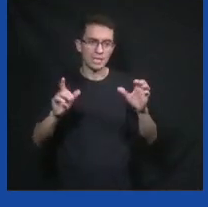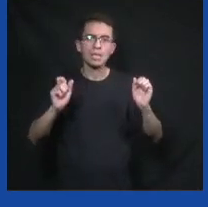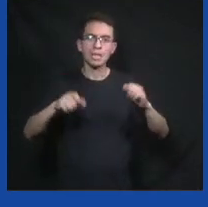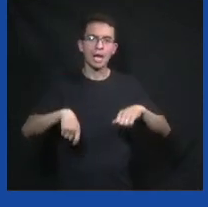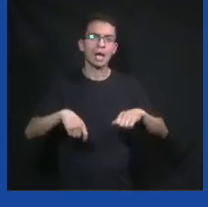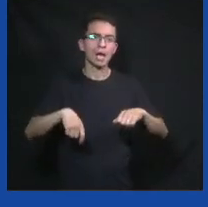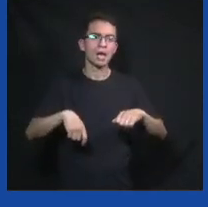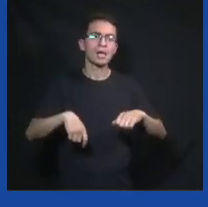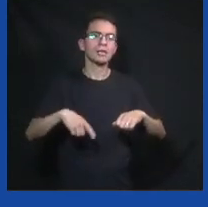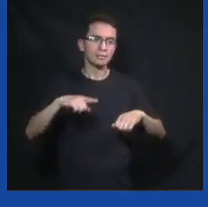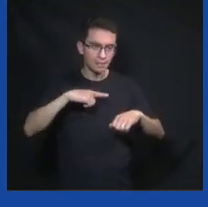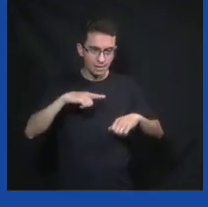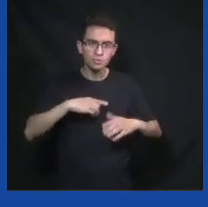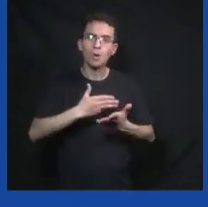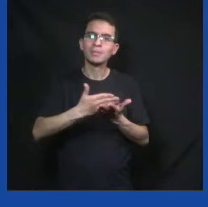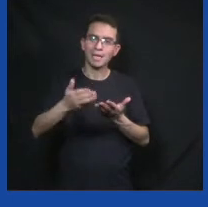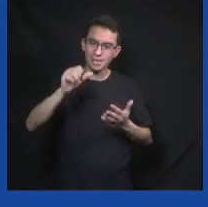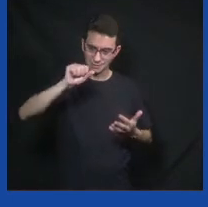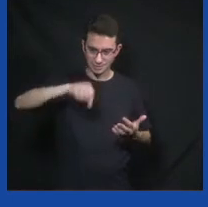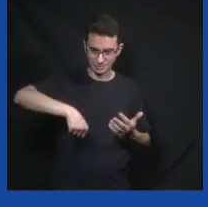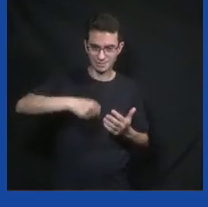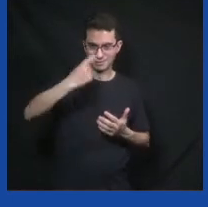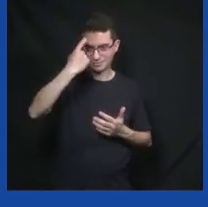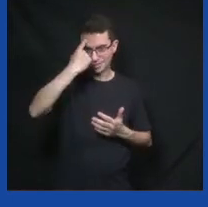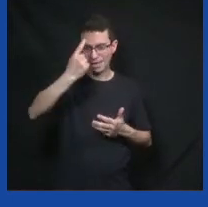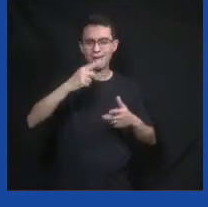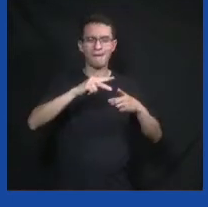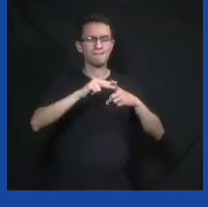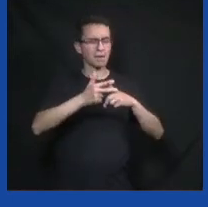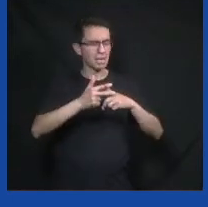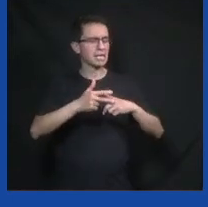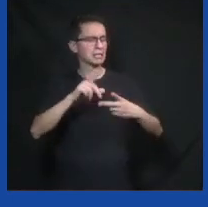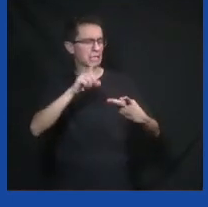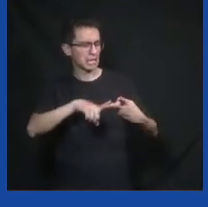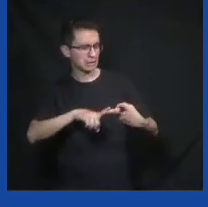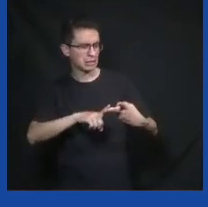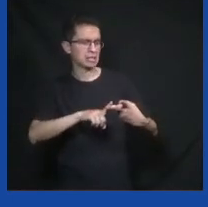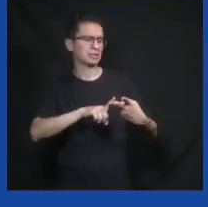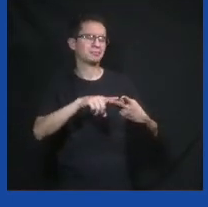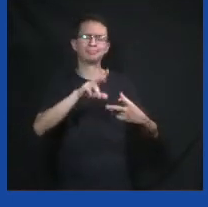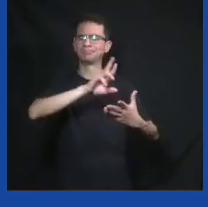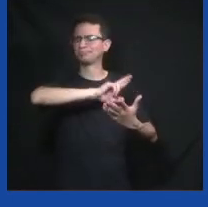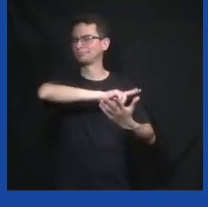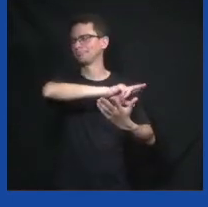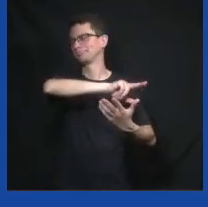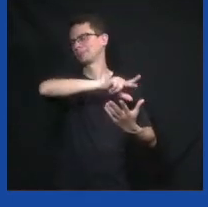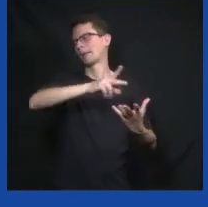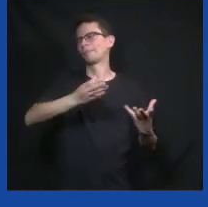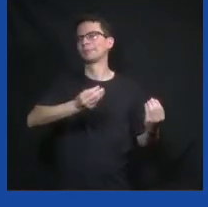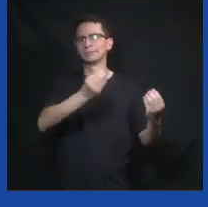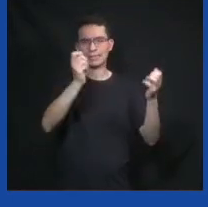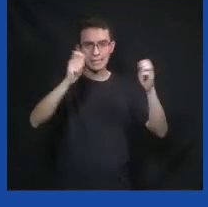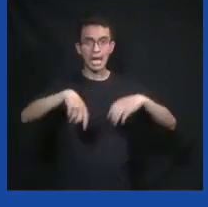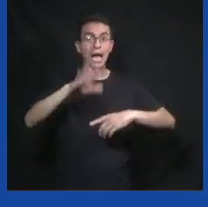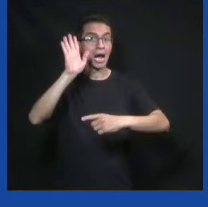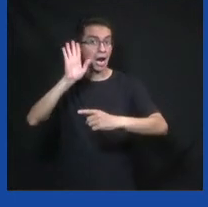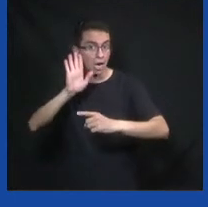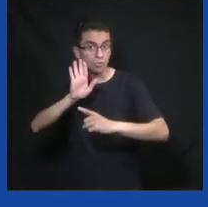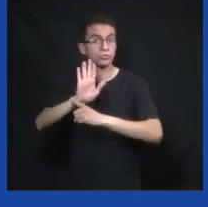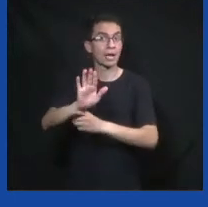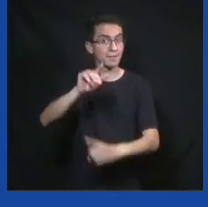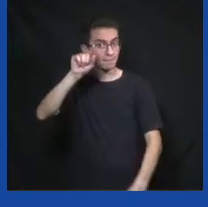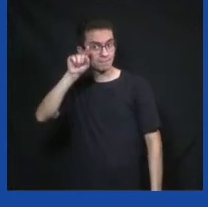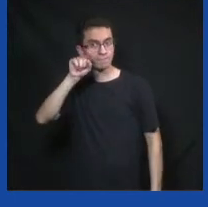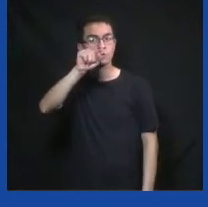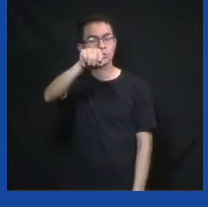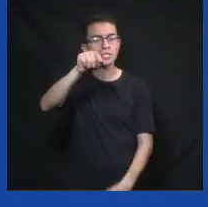começar. Tem por onde começar, tem ferramenta, tem organizações, tem redes que estão querendo ajudar, que estão querendo te ajudar a você dar esse